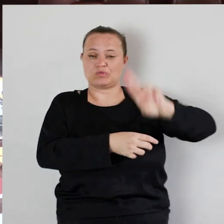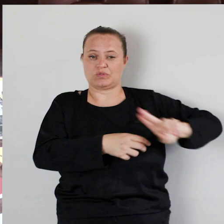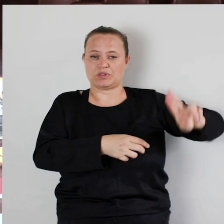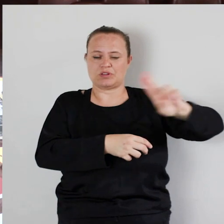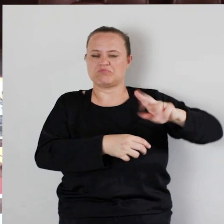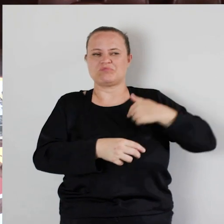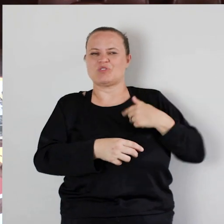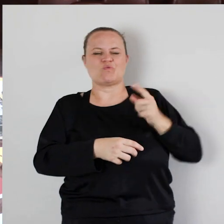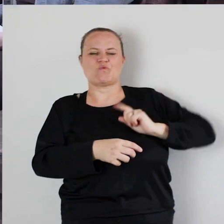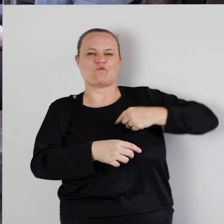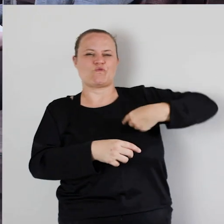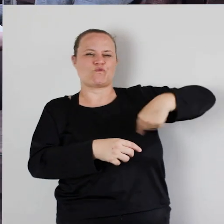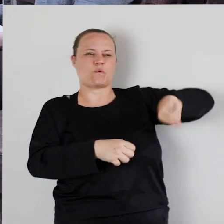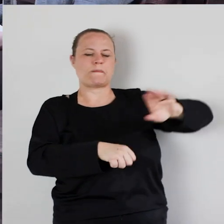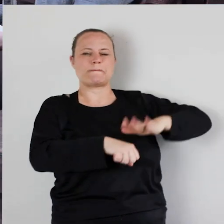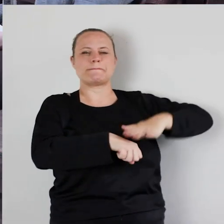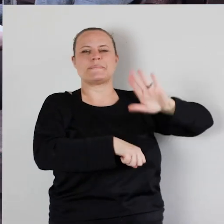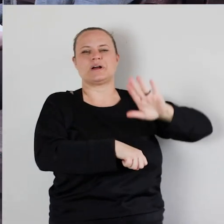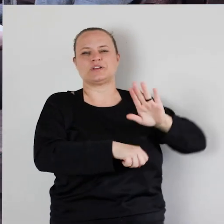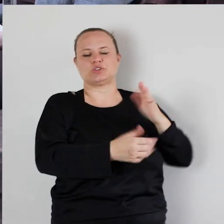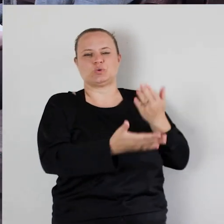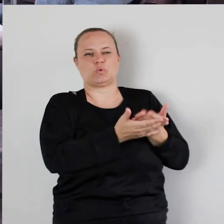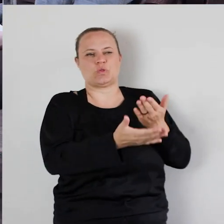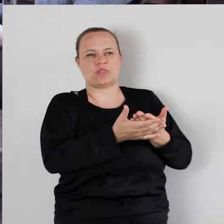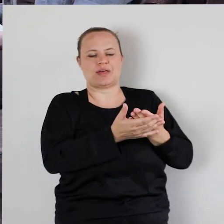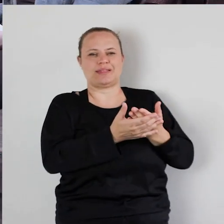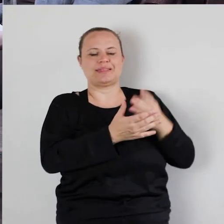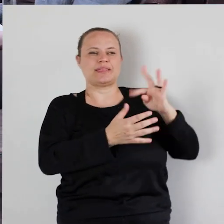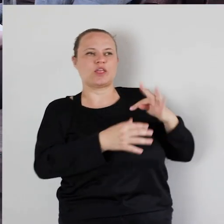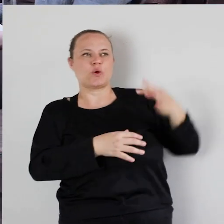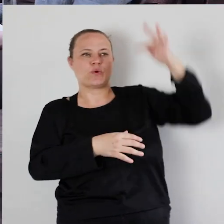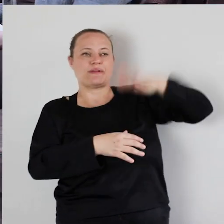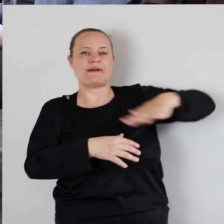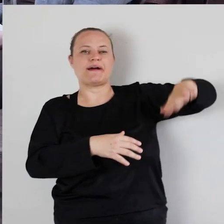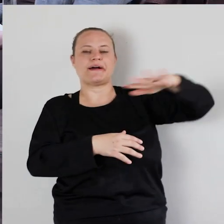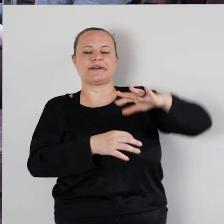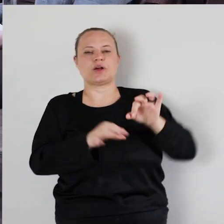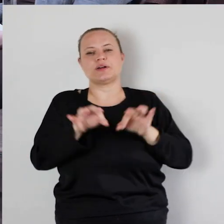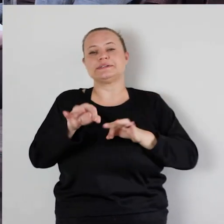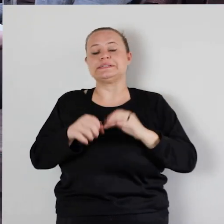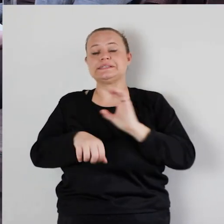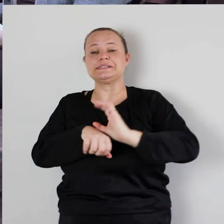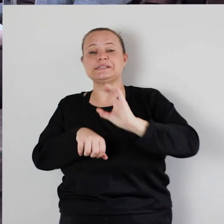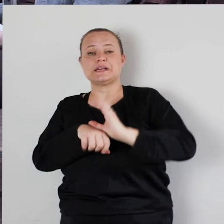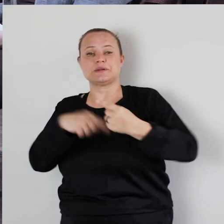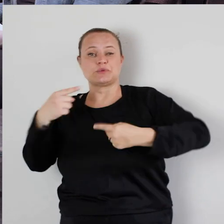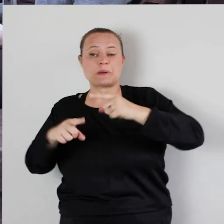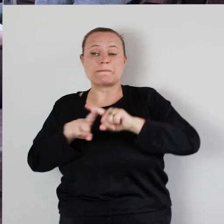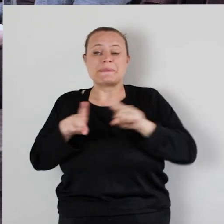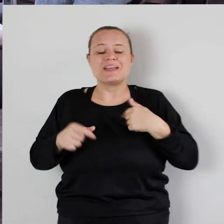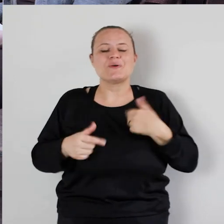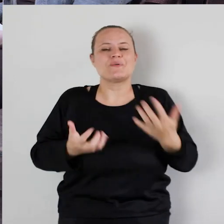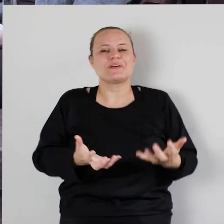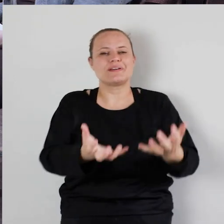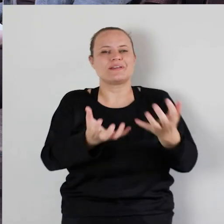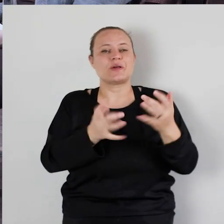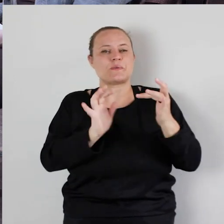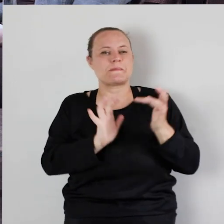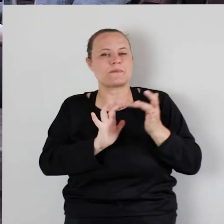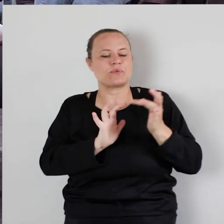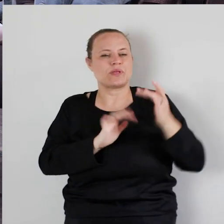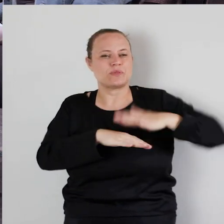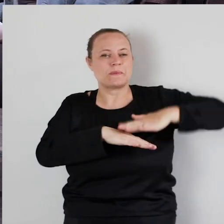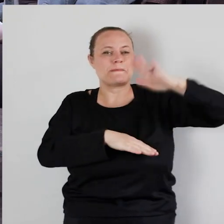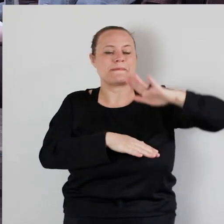dessas universidades, que aí eu disse não, eu não vou mais buscar teoria da área de organizações da ciência política, eu quero